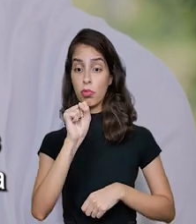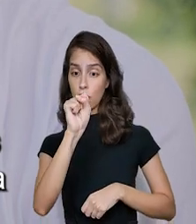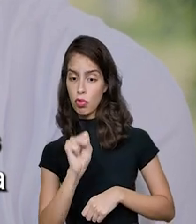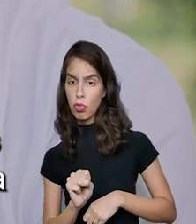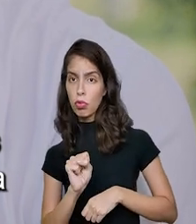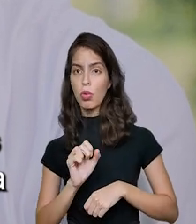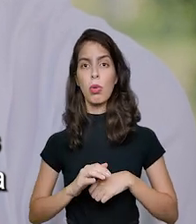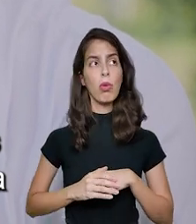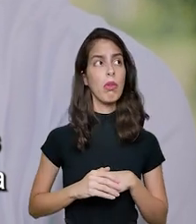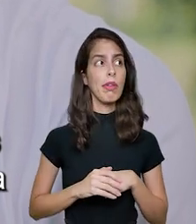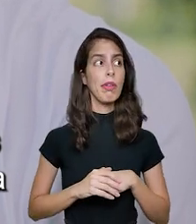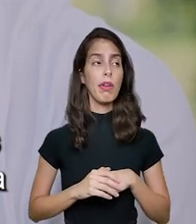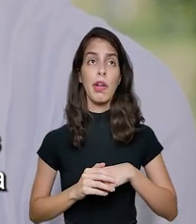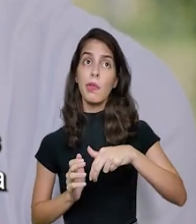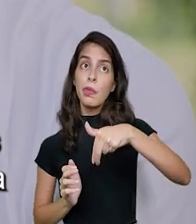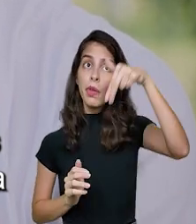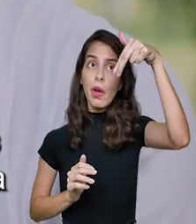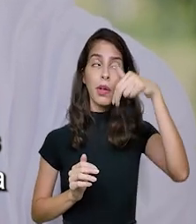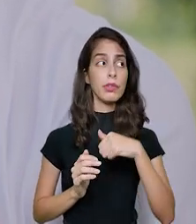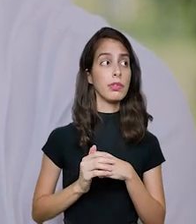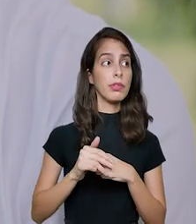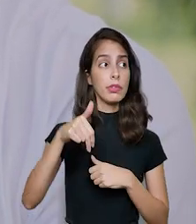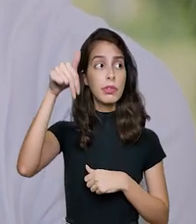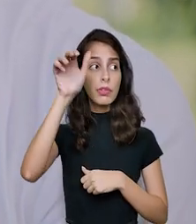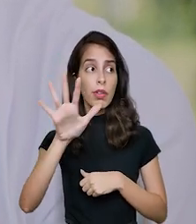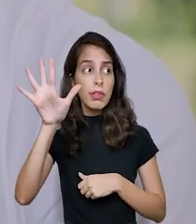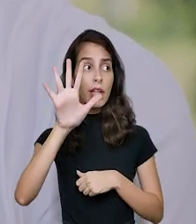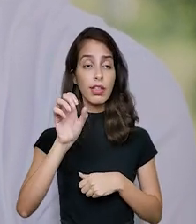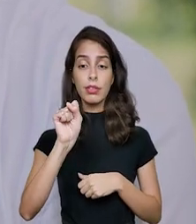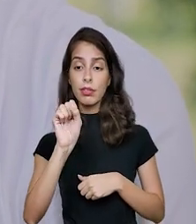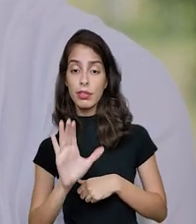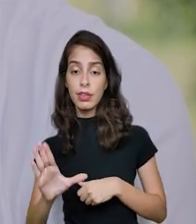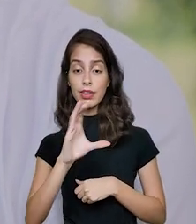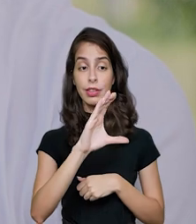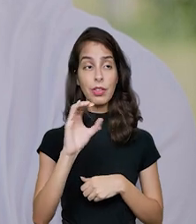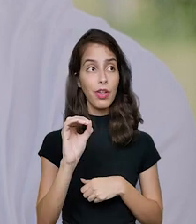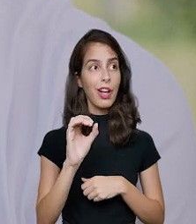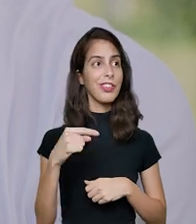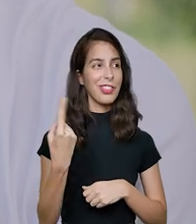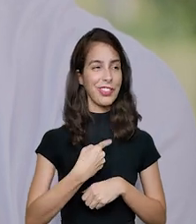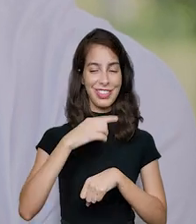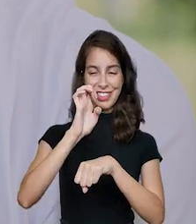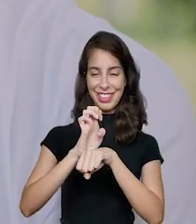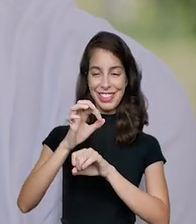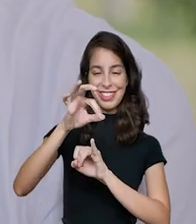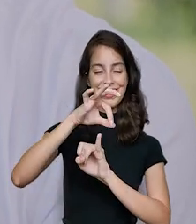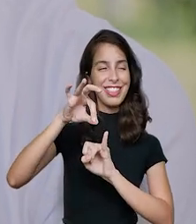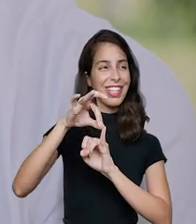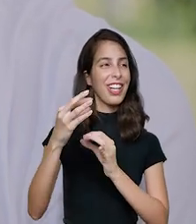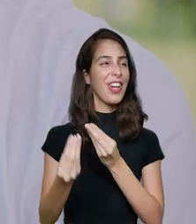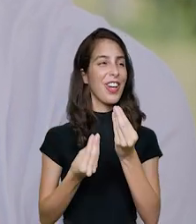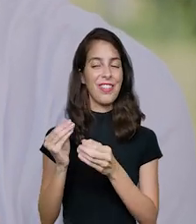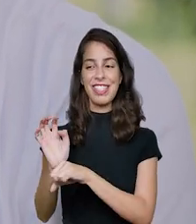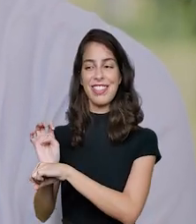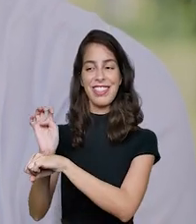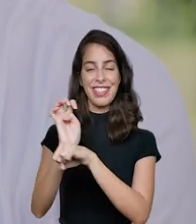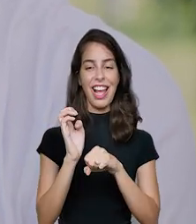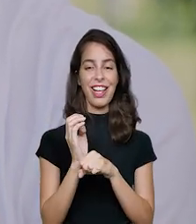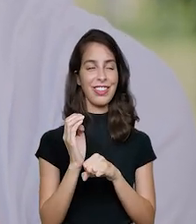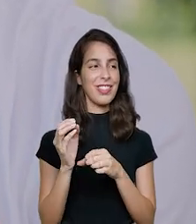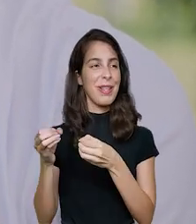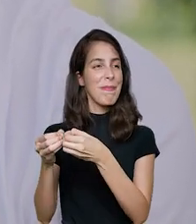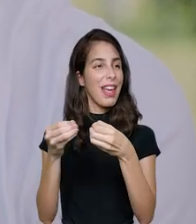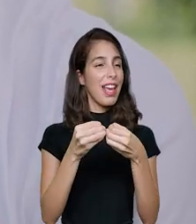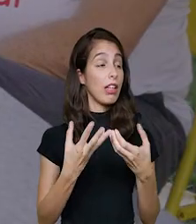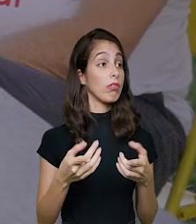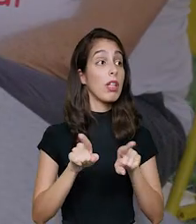Nós temos centrooeste nós temos Sudeste na nossa relação aqui com os nossos vizinhos né que são e vizinhos potentes né